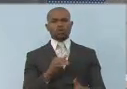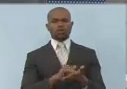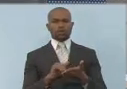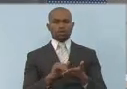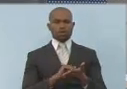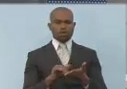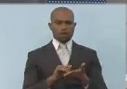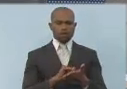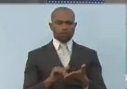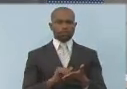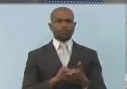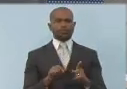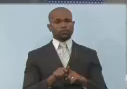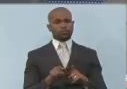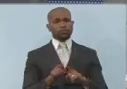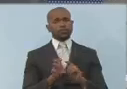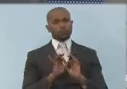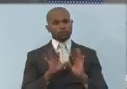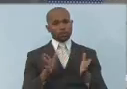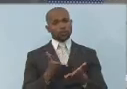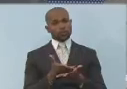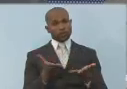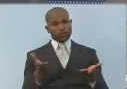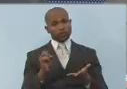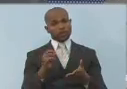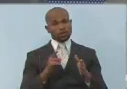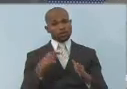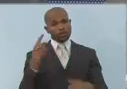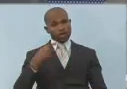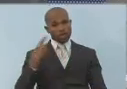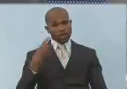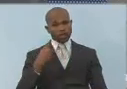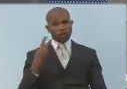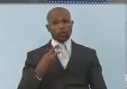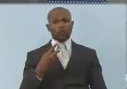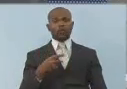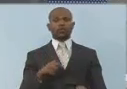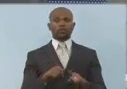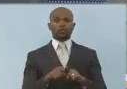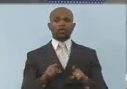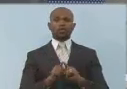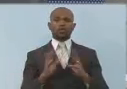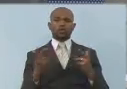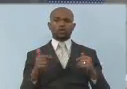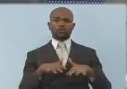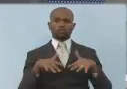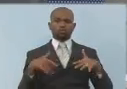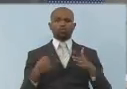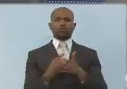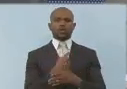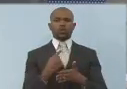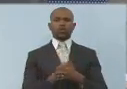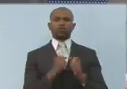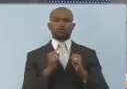Modernização, ficando à disposição do vereador e também todo o plenário para eventuais